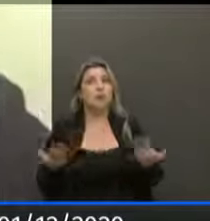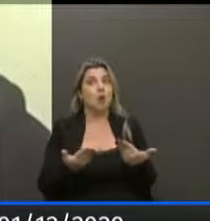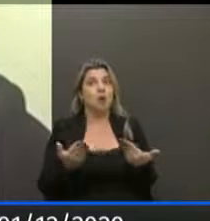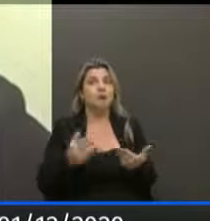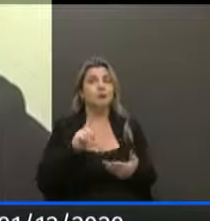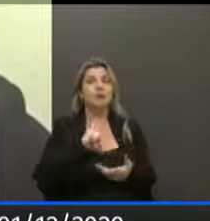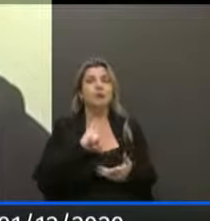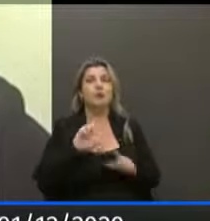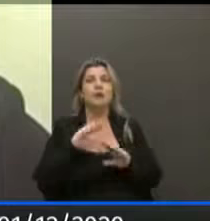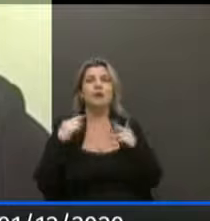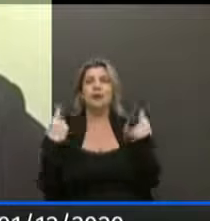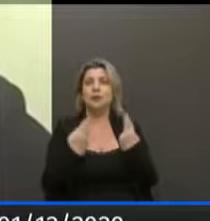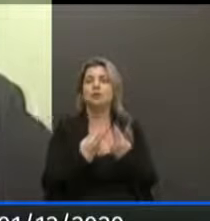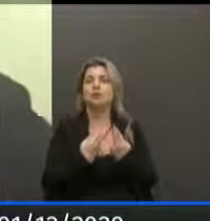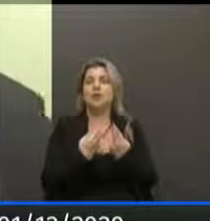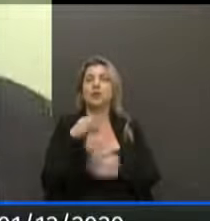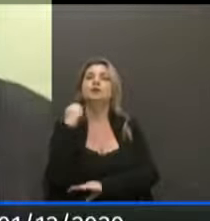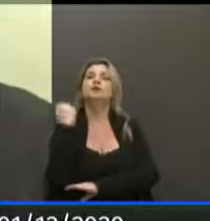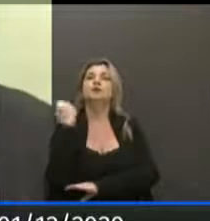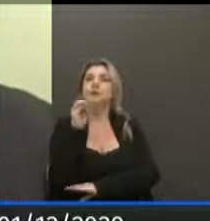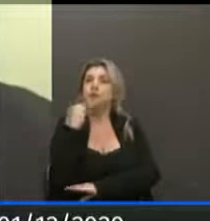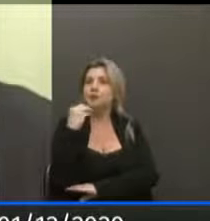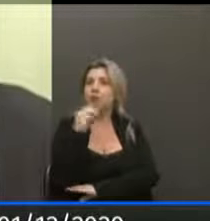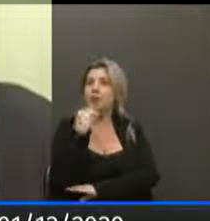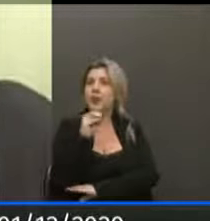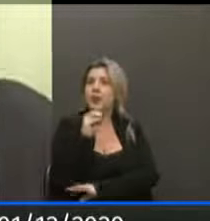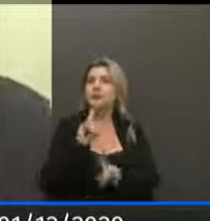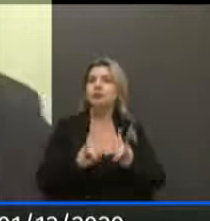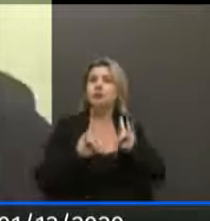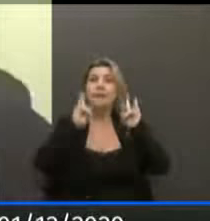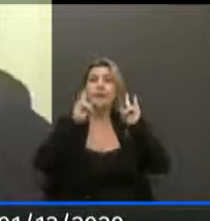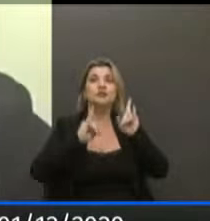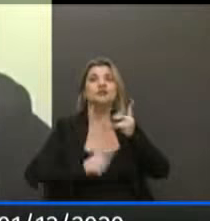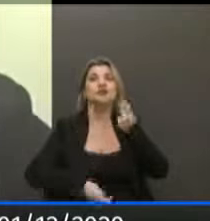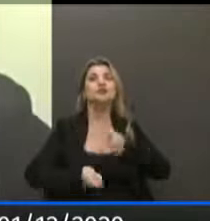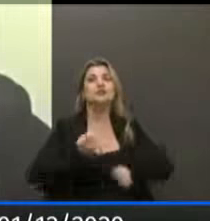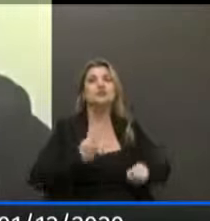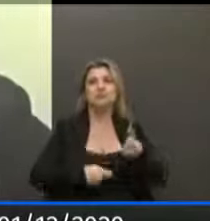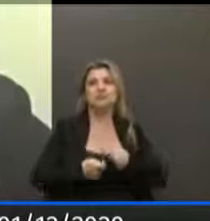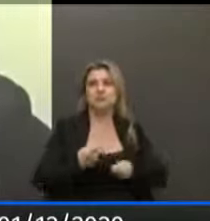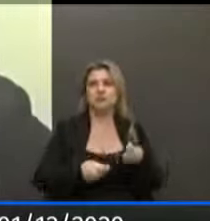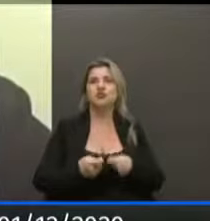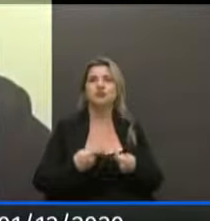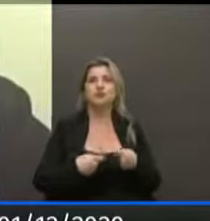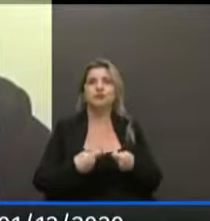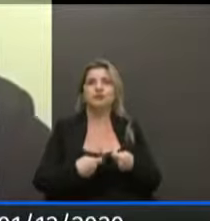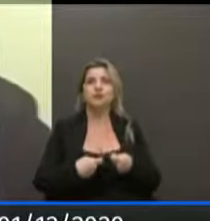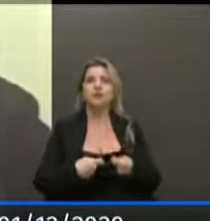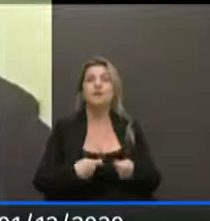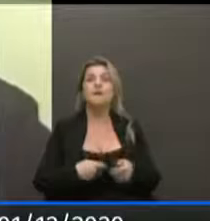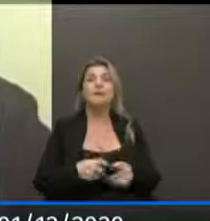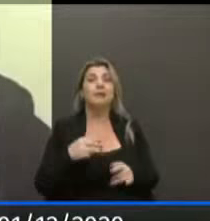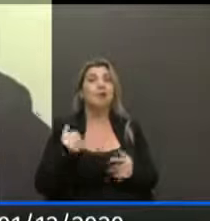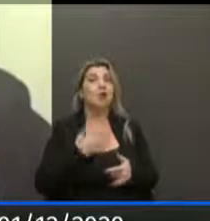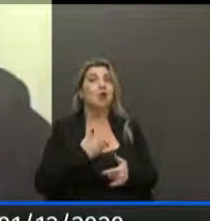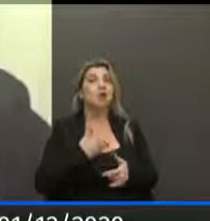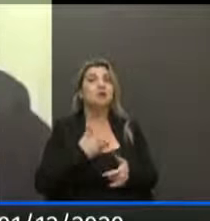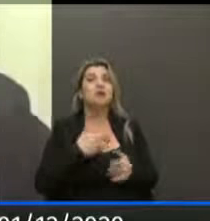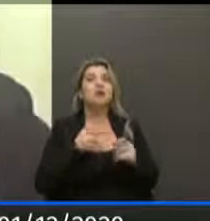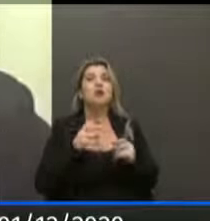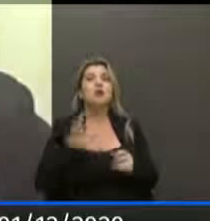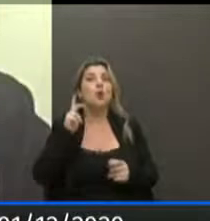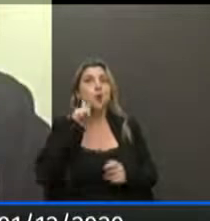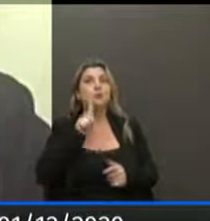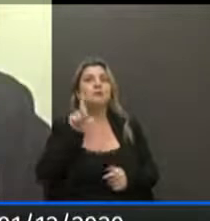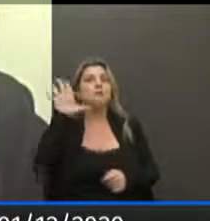uma reunião às 11 horas no prédio administrativo e estou ao meio-dia me direcionando até o Comitê de Gestão da Crise, Casa Civil, para ver de que forma a gente pode ser